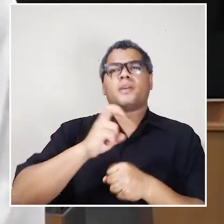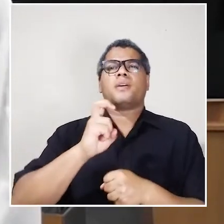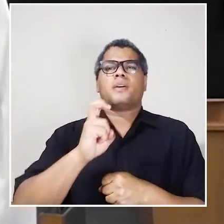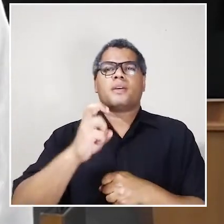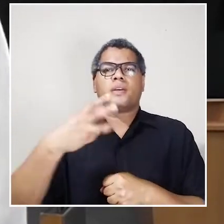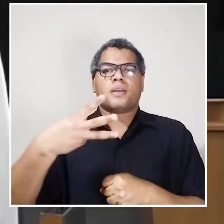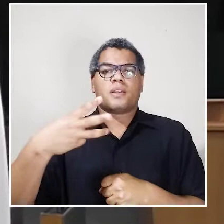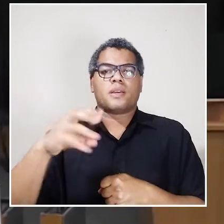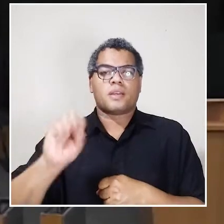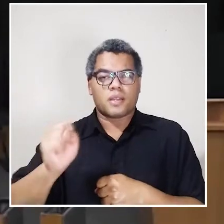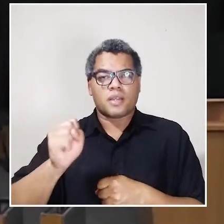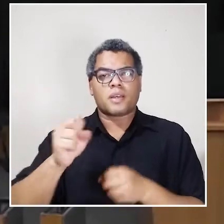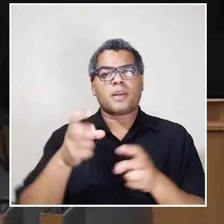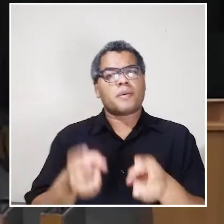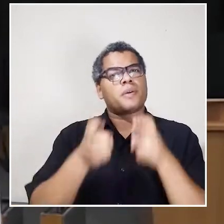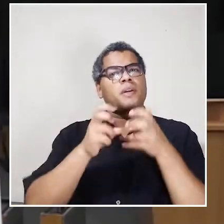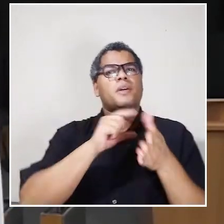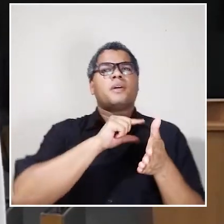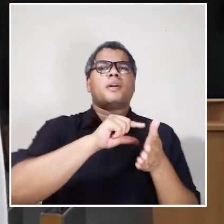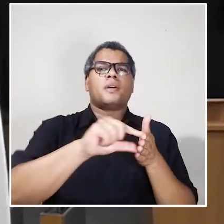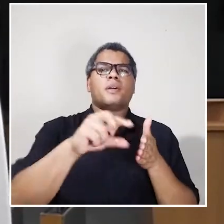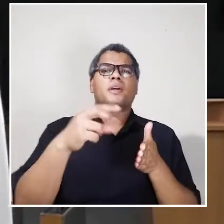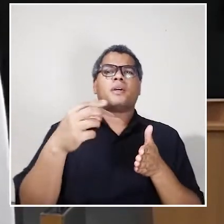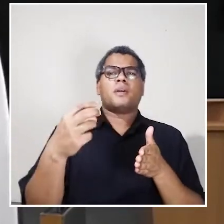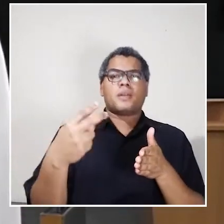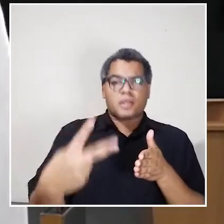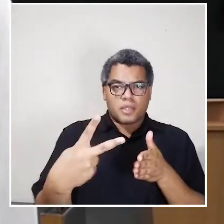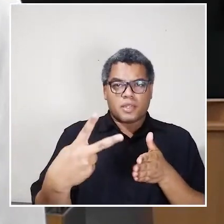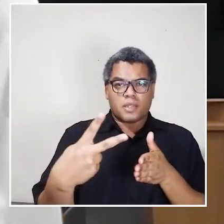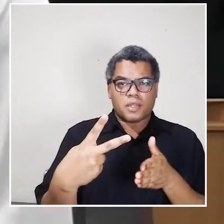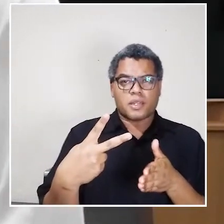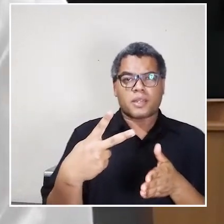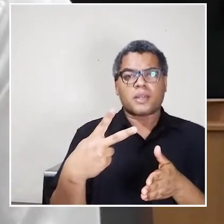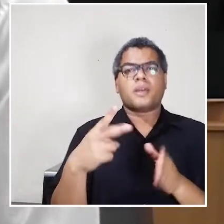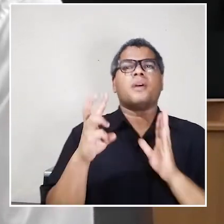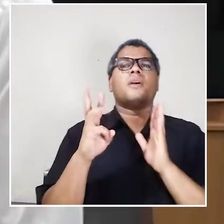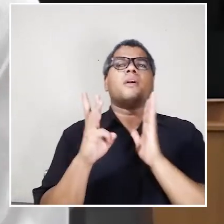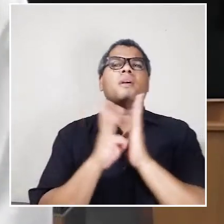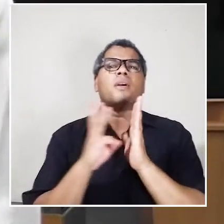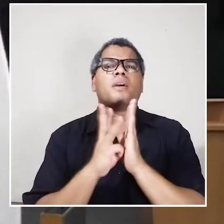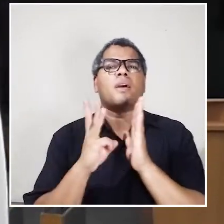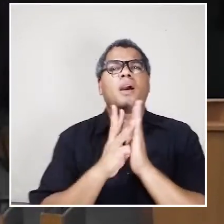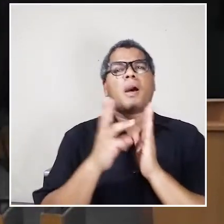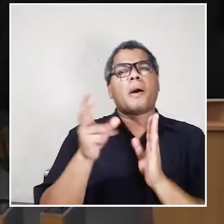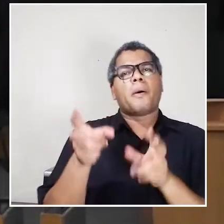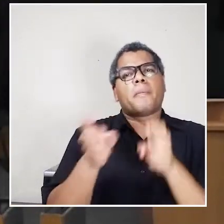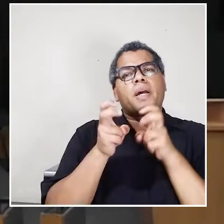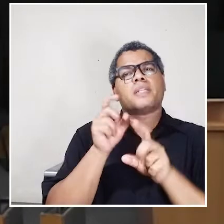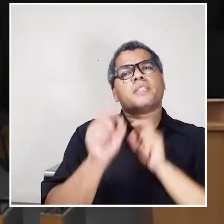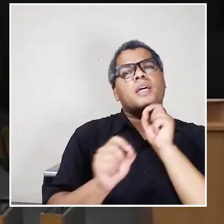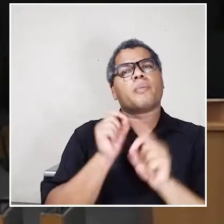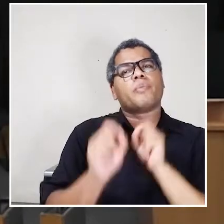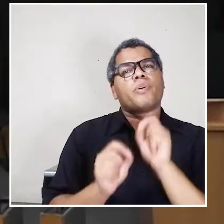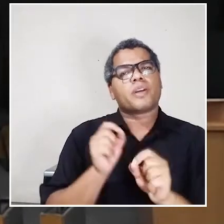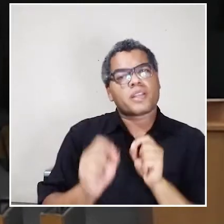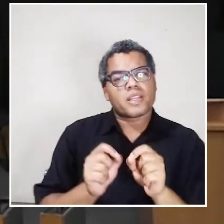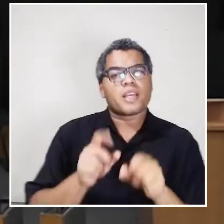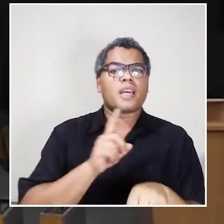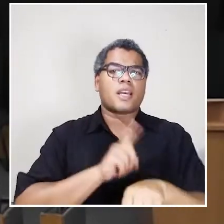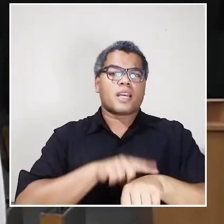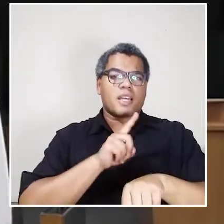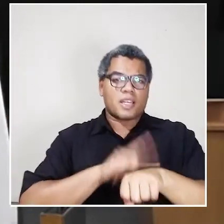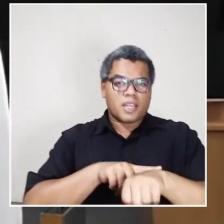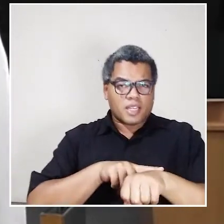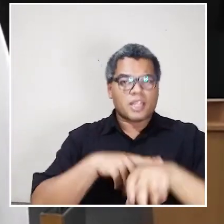no versículo 2, o profeta Daniel entende pelas Escrituras Sagradas que